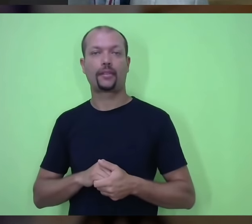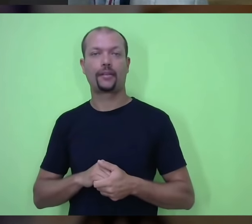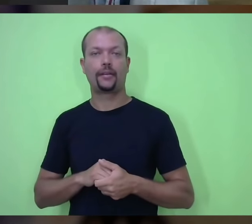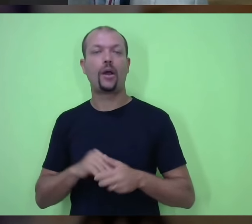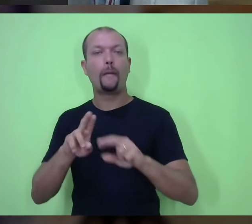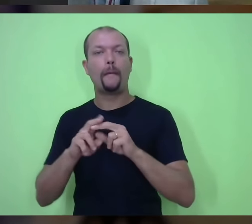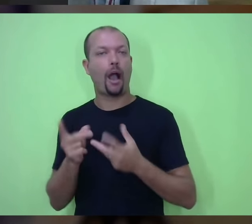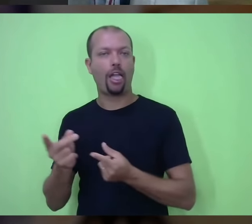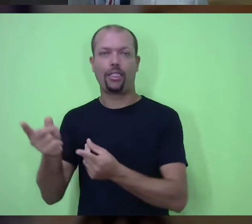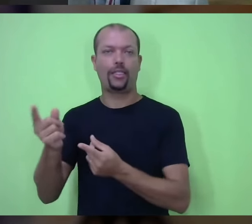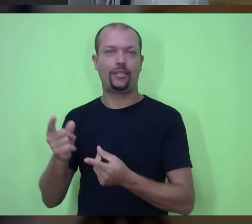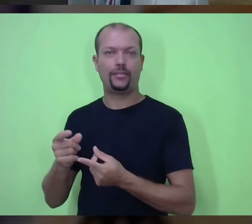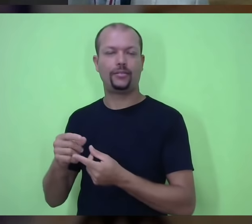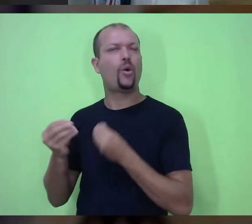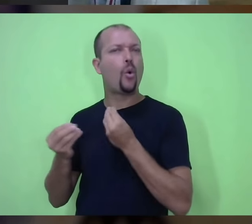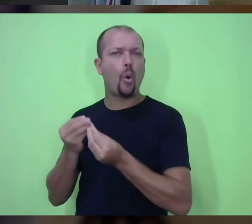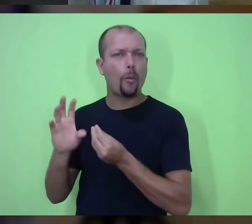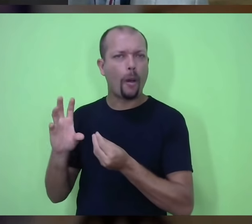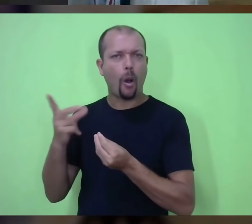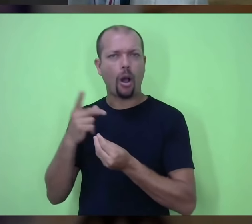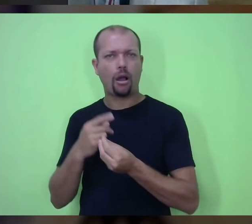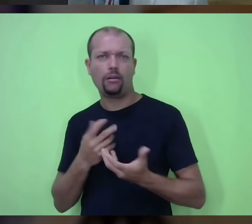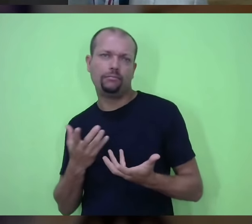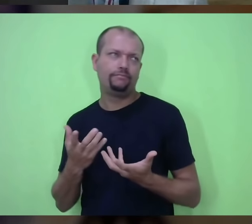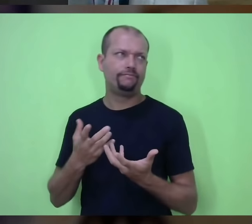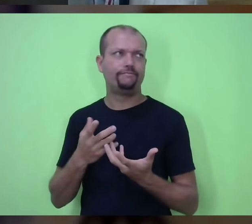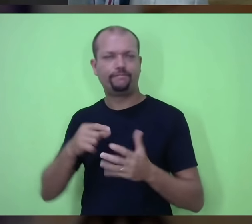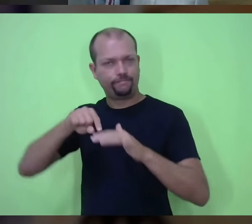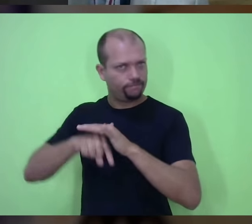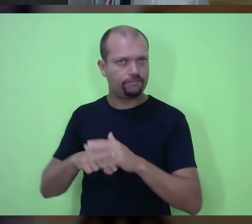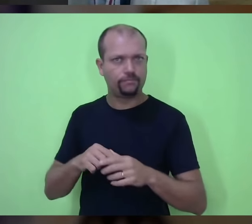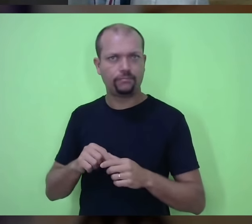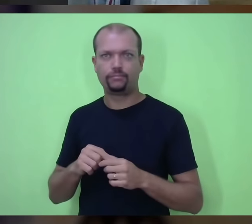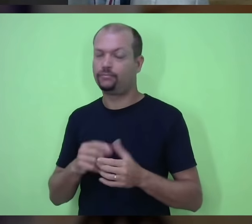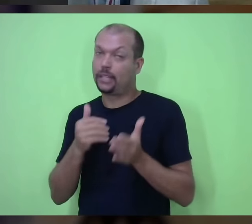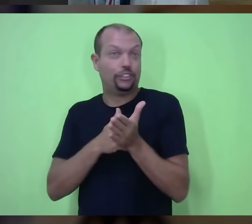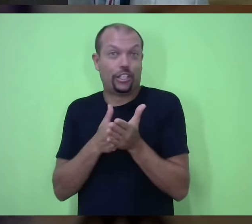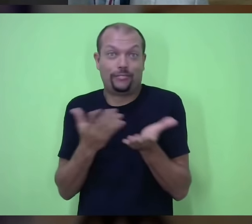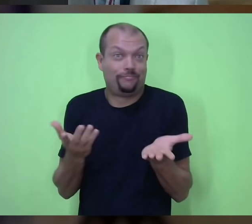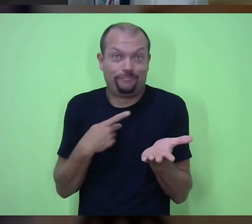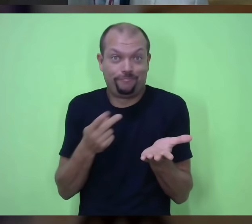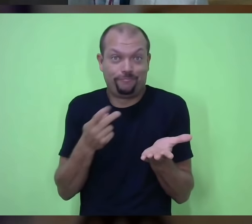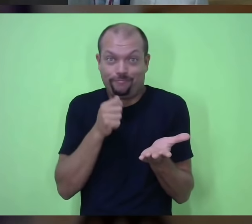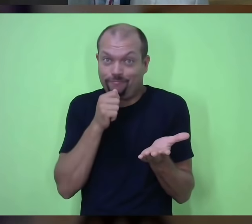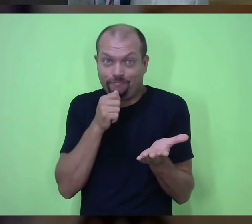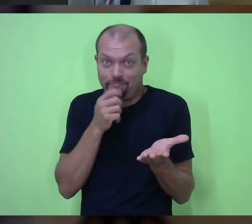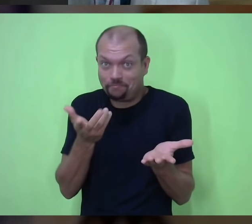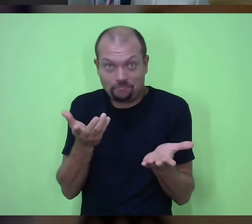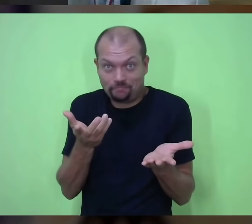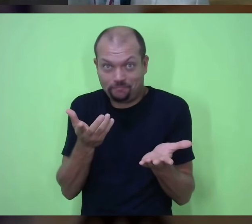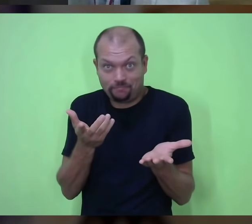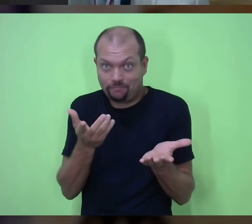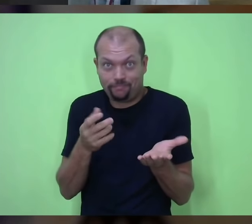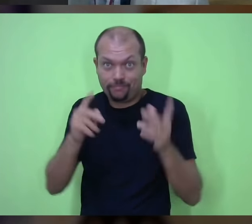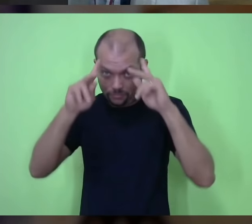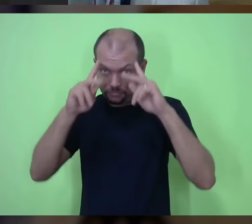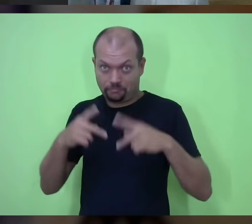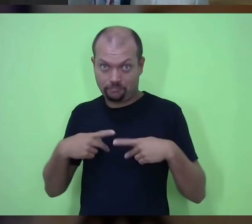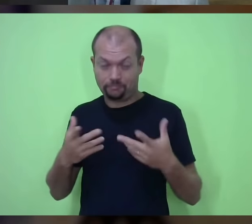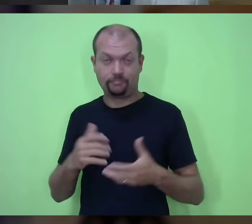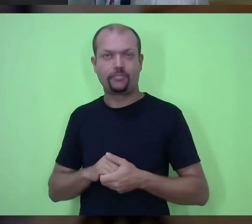toda a eternidade, né? Como isso acontece em suas dimensões mais profundas é um mistério para nós que somos apenas seres